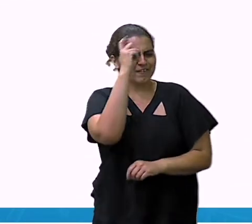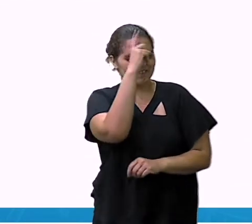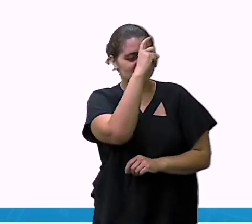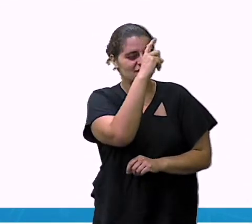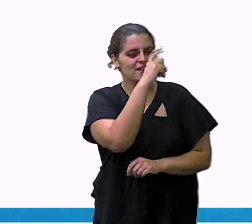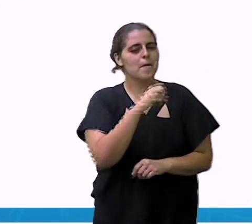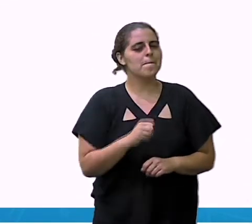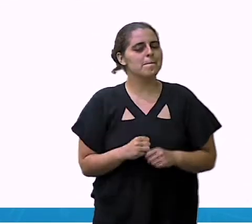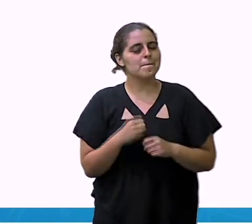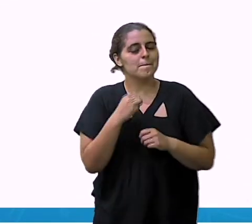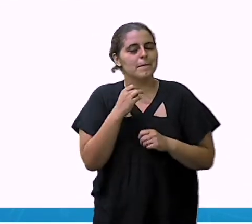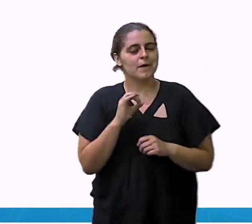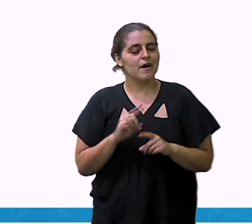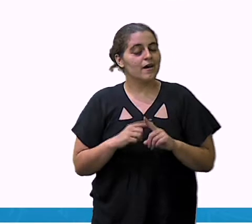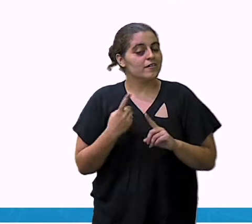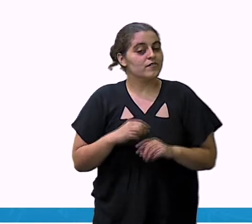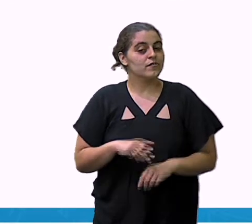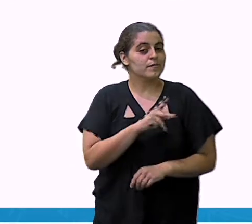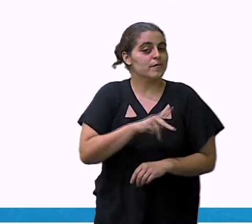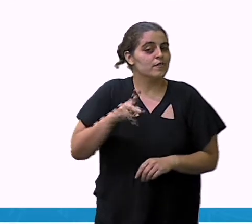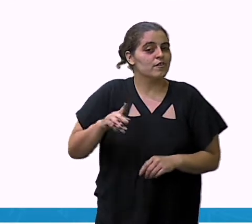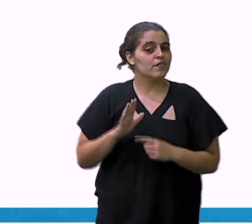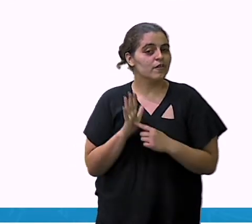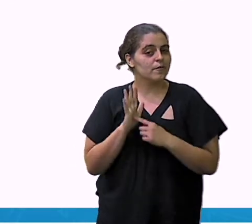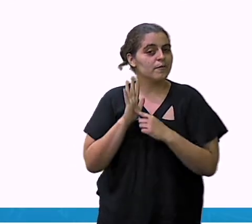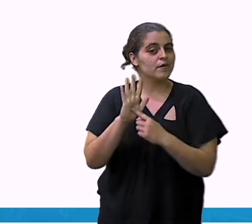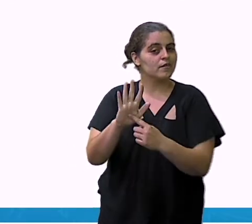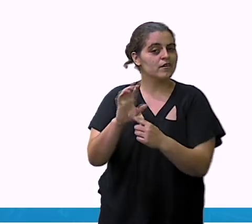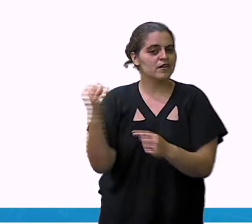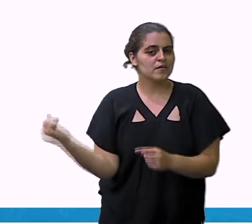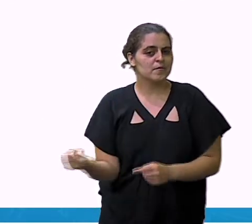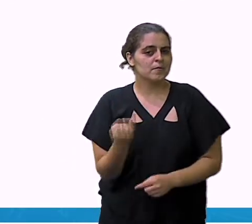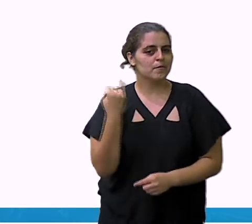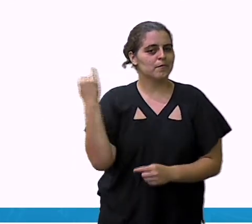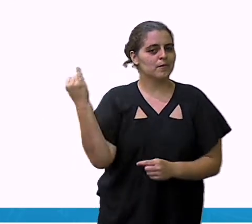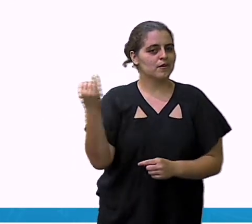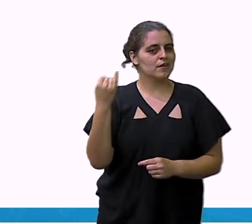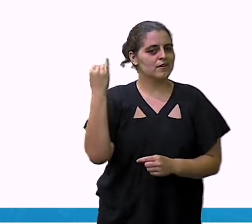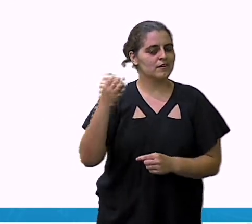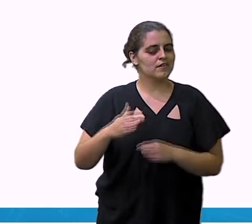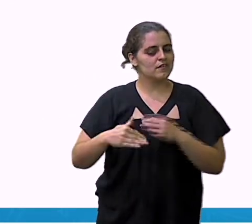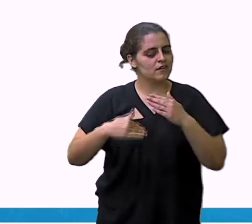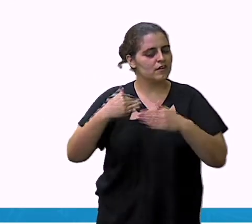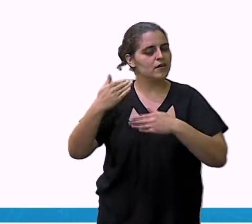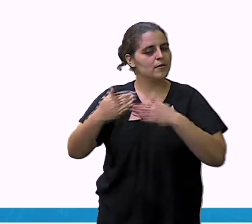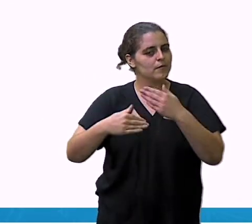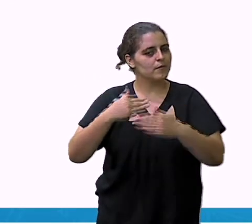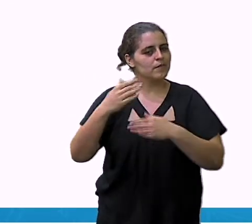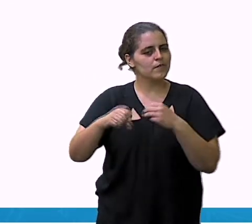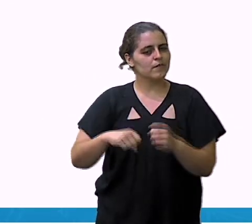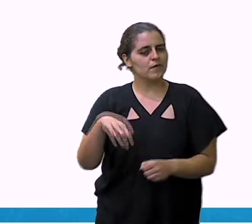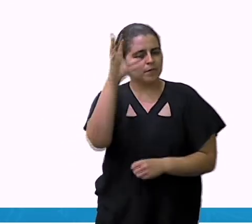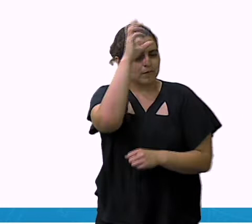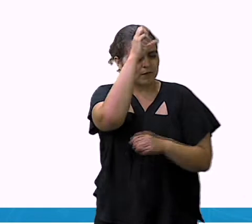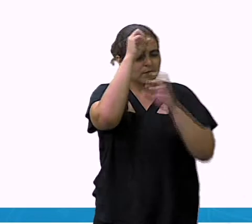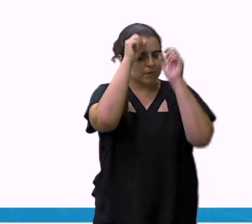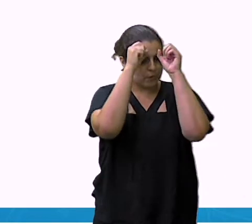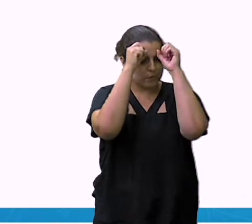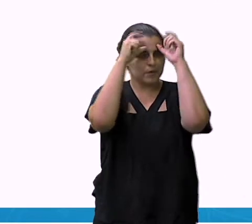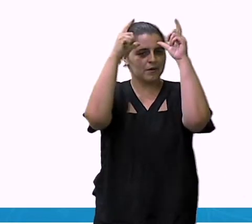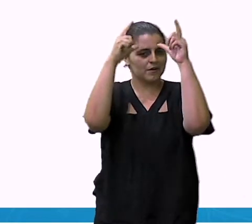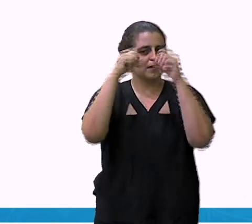a professora só vai apresentar a importância da hidrografia na vida do ser humano.